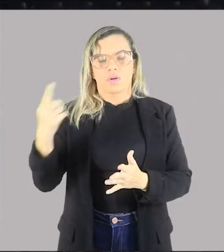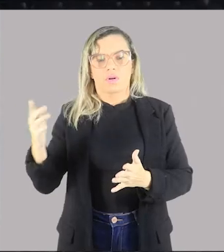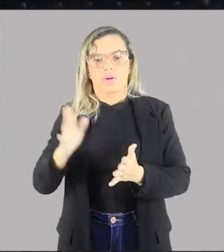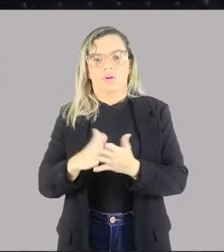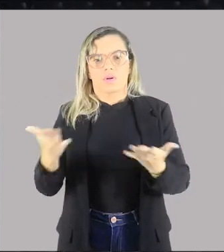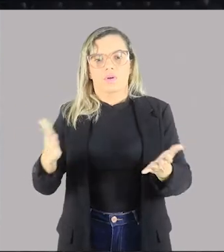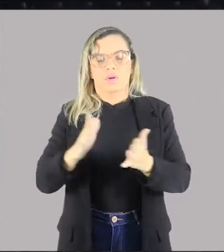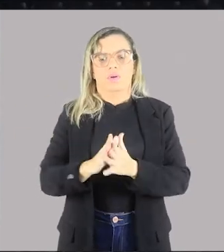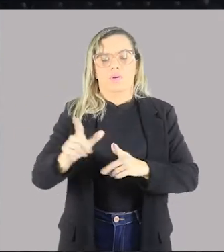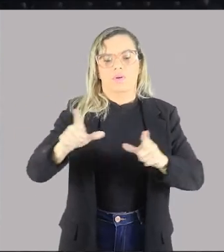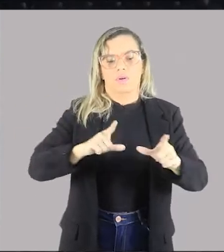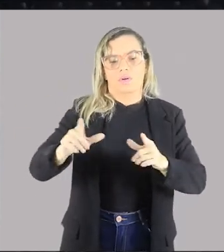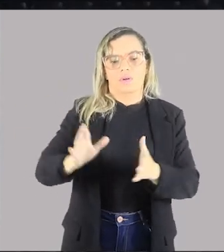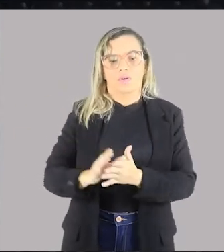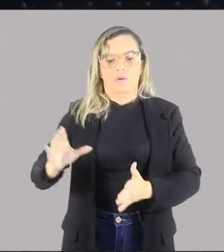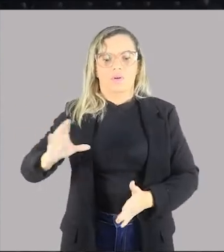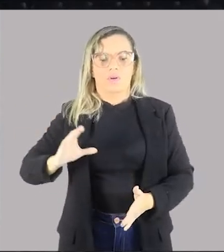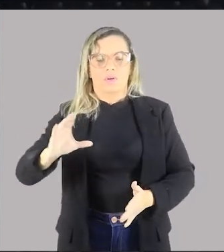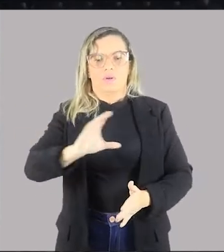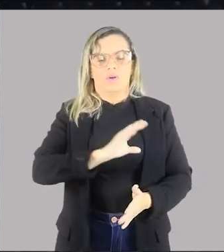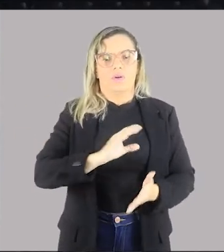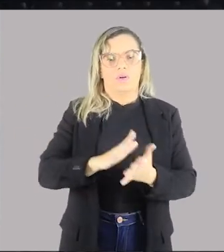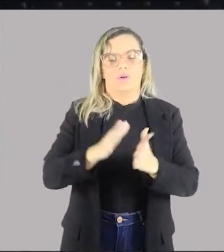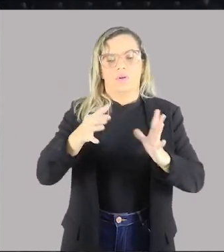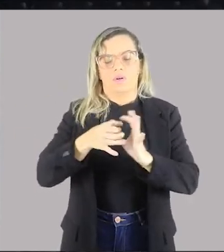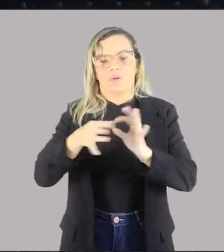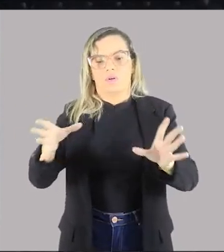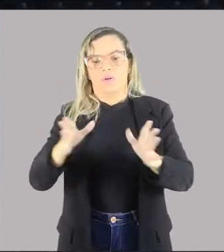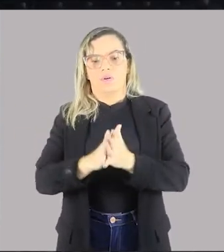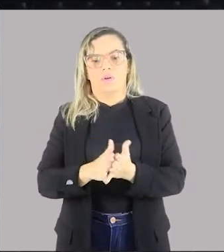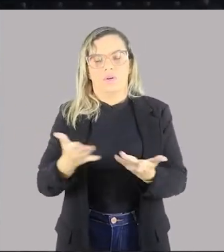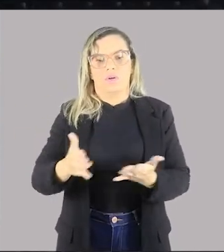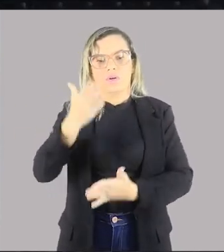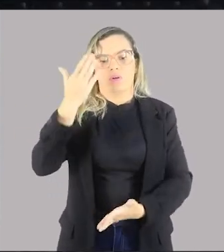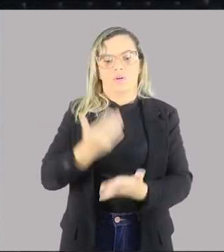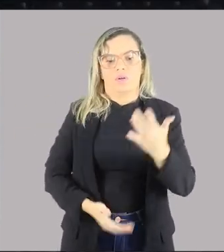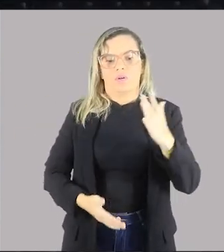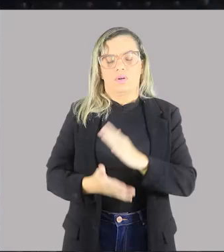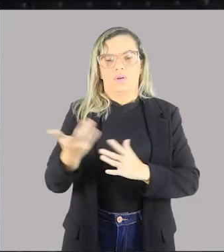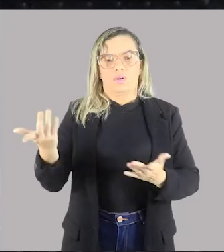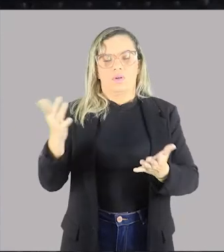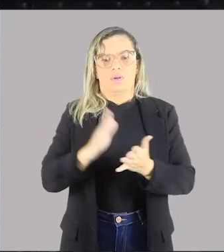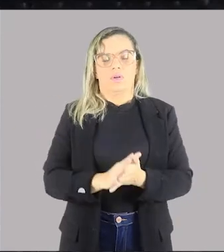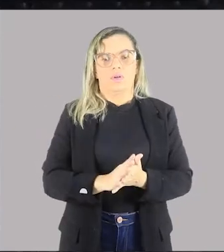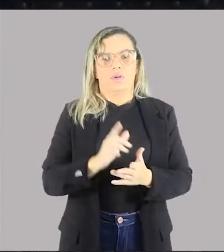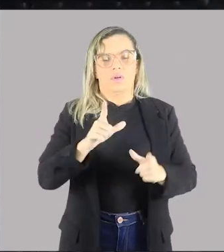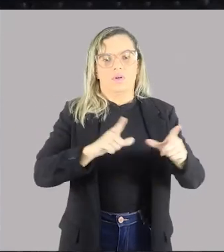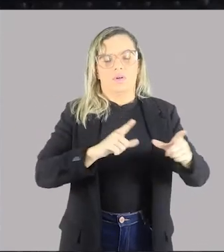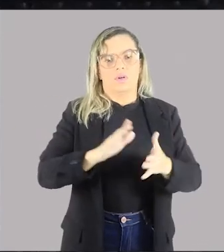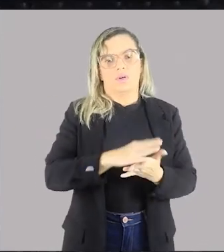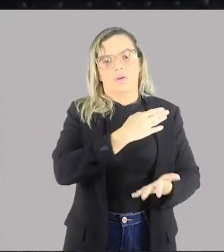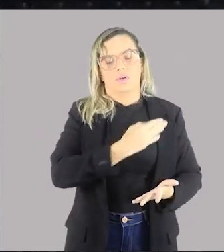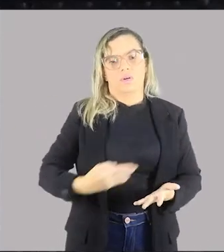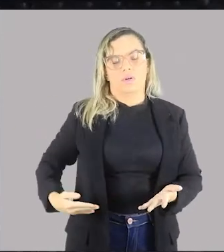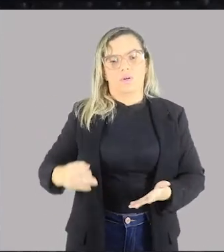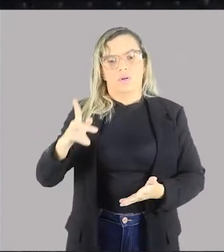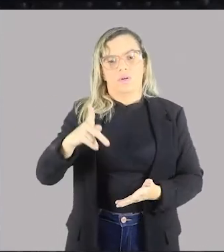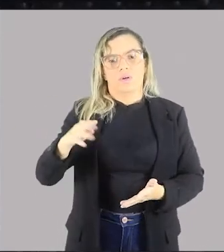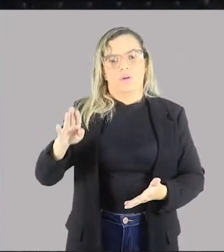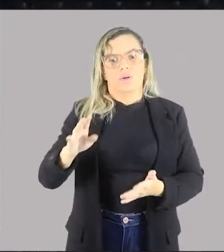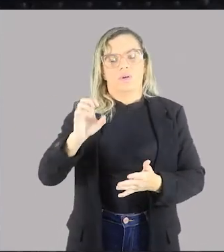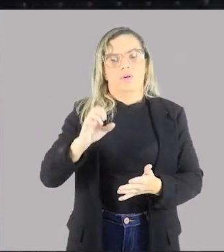cargo comissionado, de livre nomeação, livre exoneração. E no caso da função pública, um servidor público efetivo que está